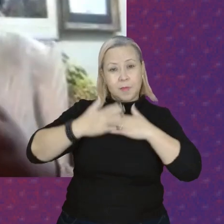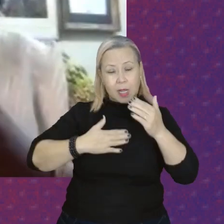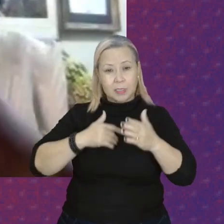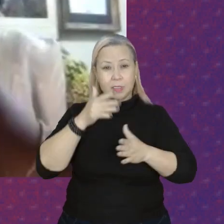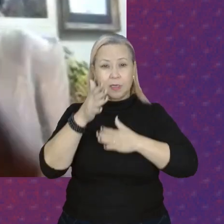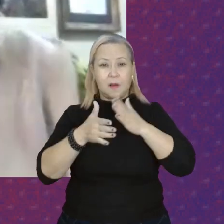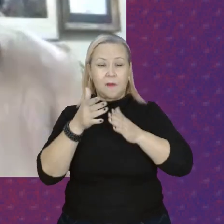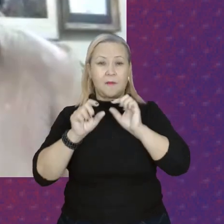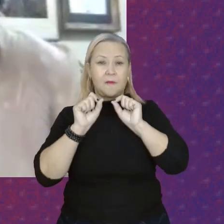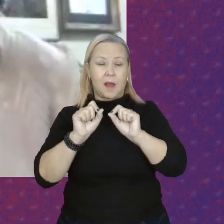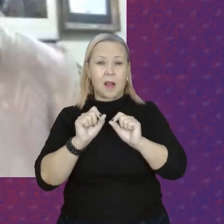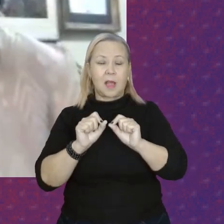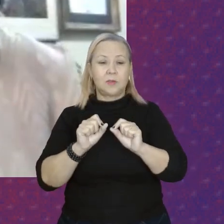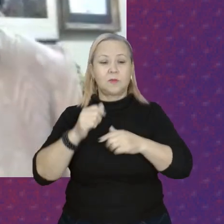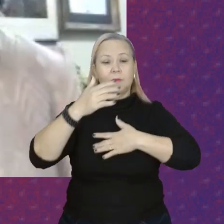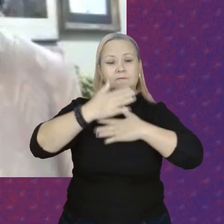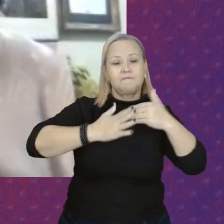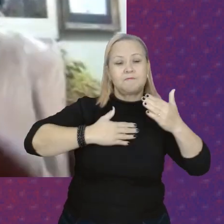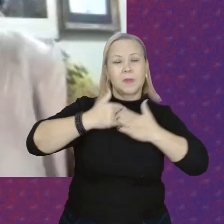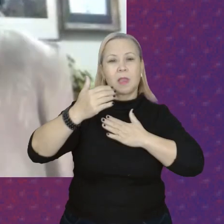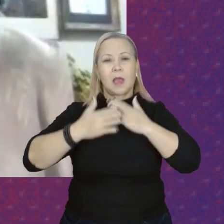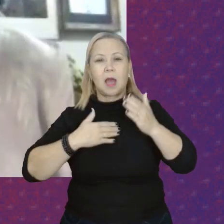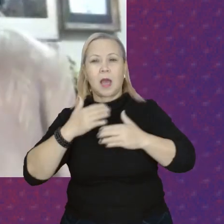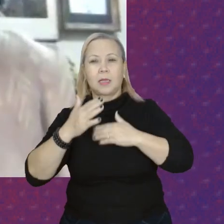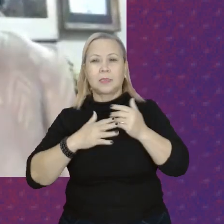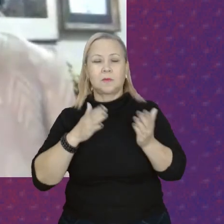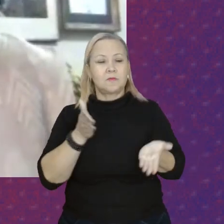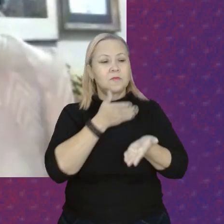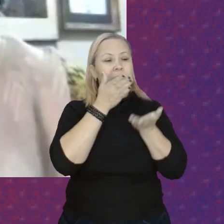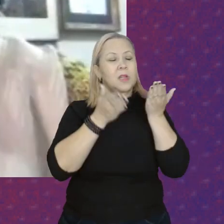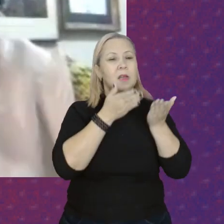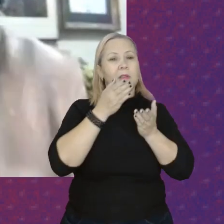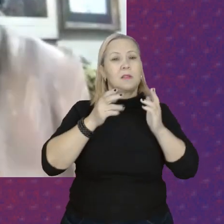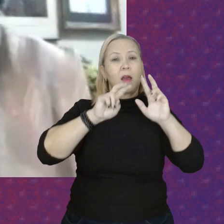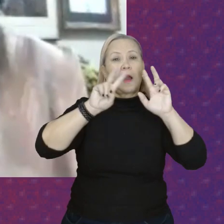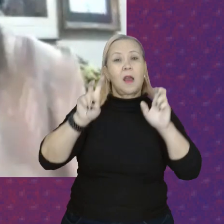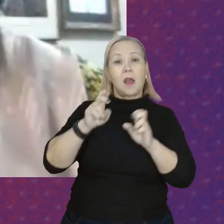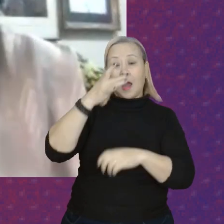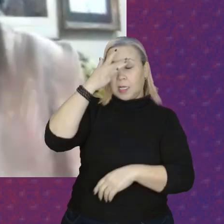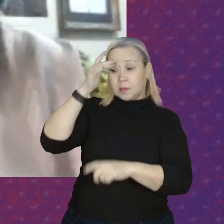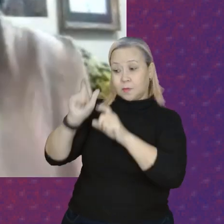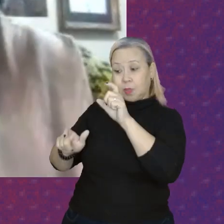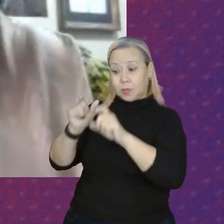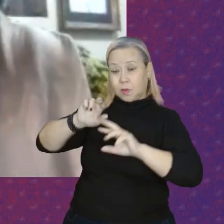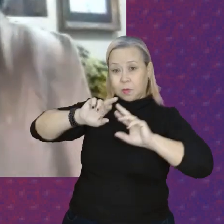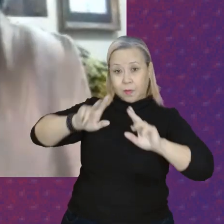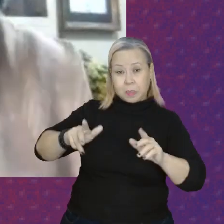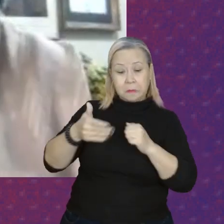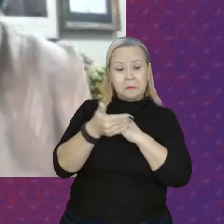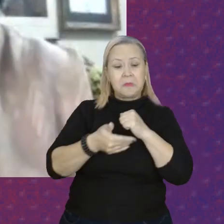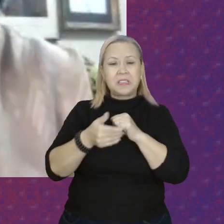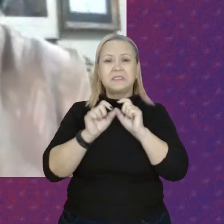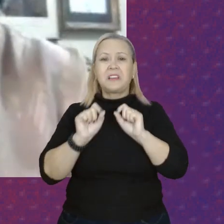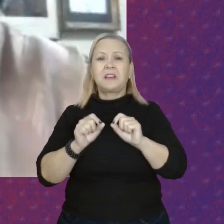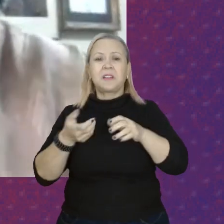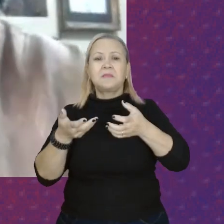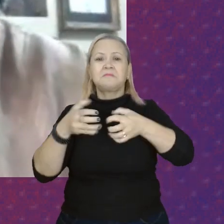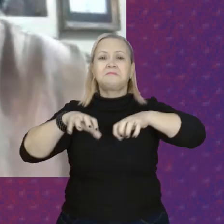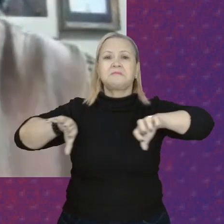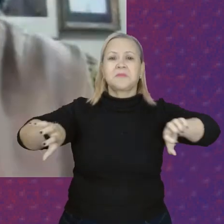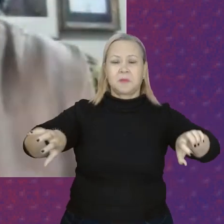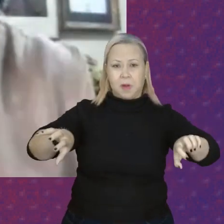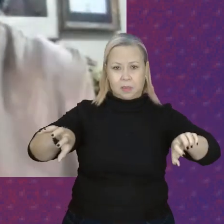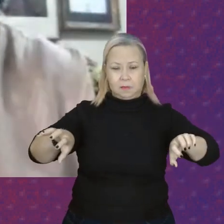de uma ação, de tratar as pessoas de forma diferente, com base em distinções.